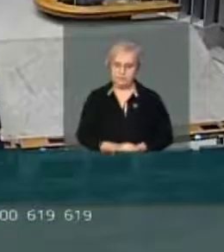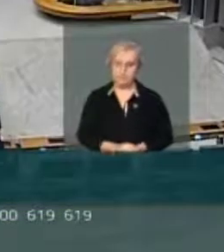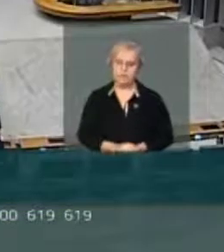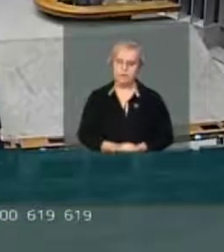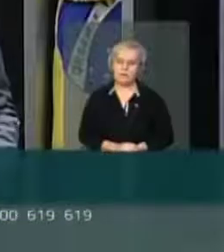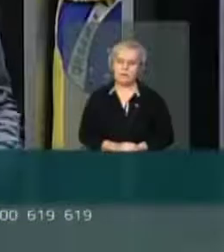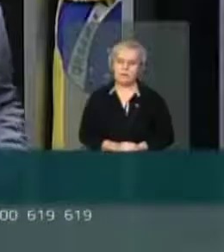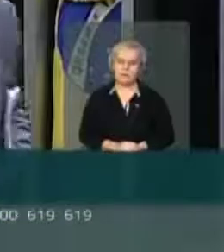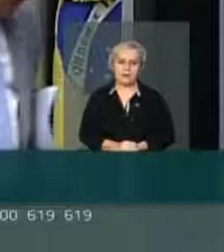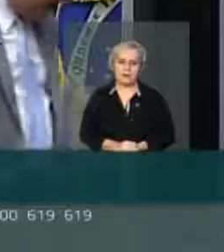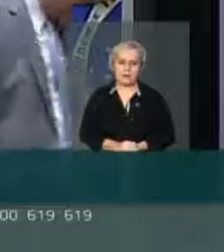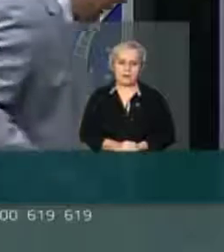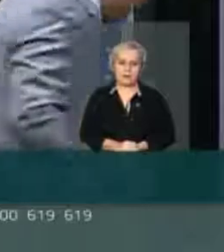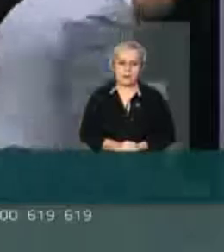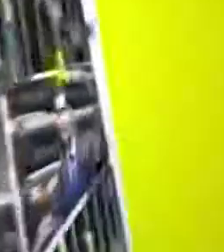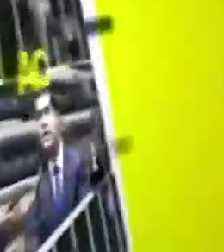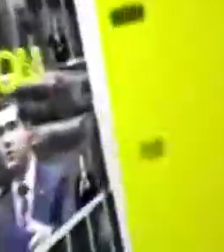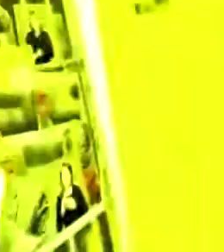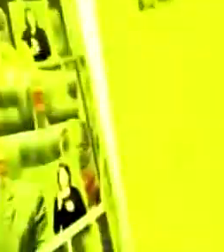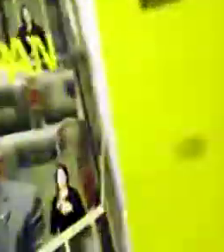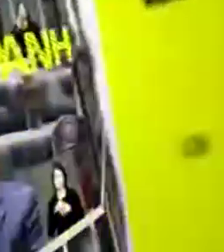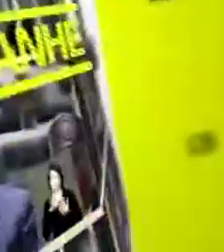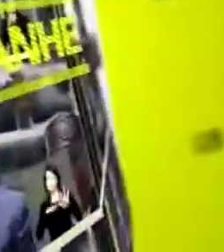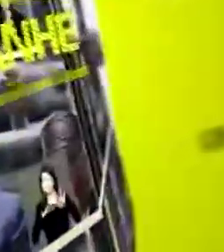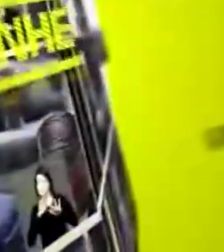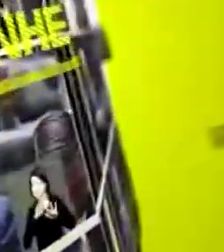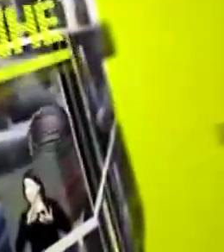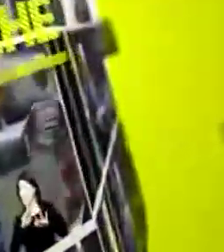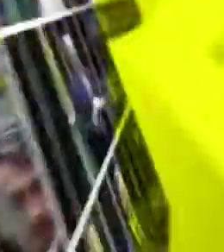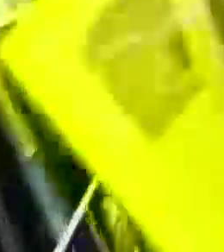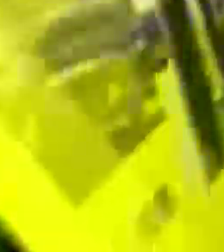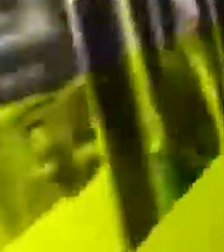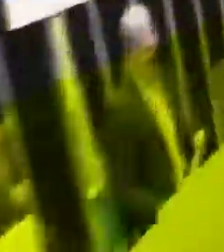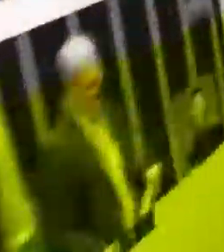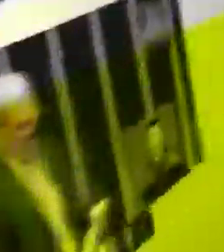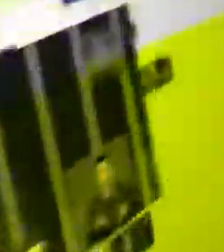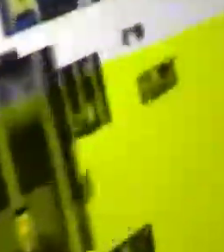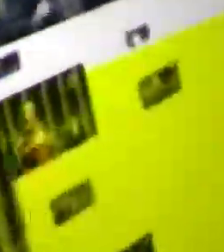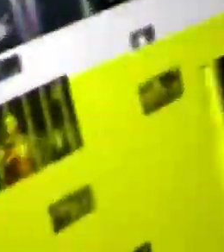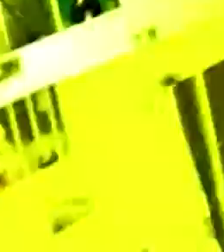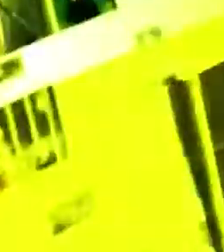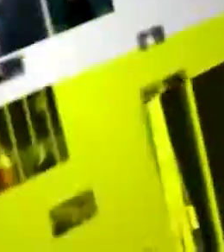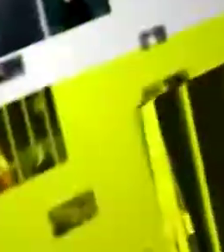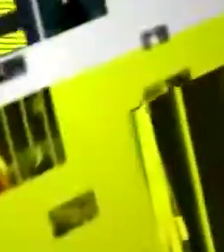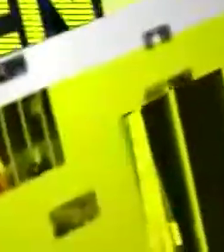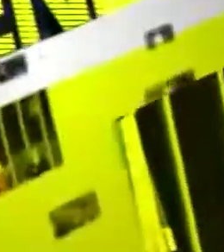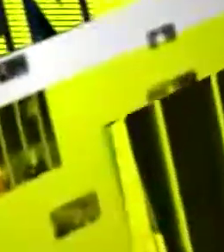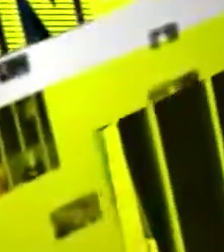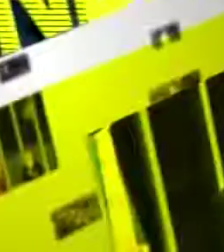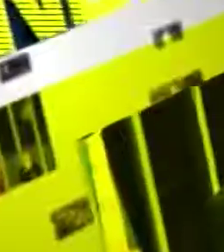e tenho dito, senhor presidente. Muito. Que não que sejam menos importantes.